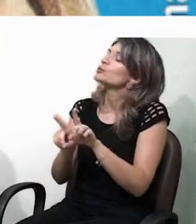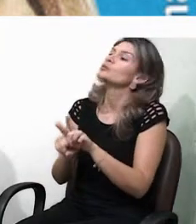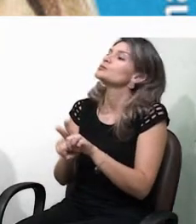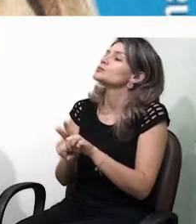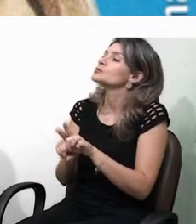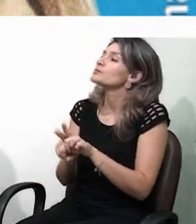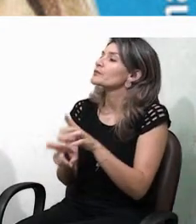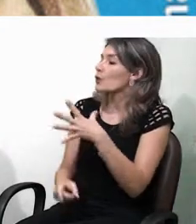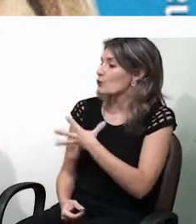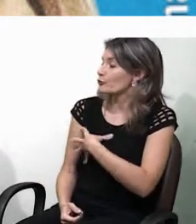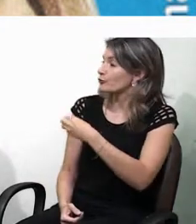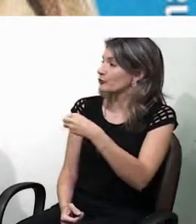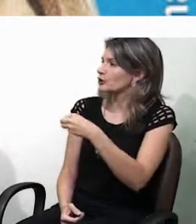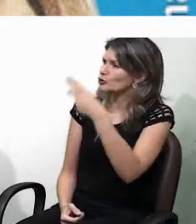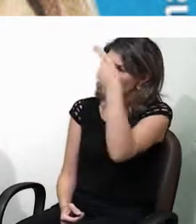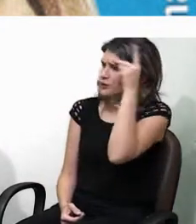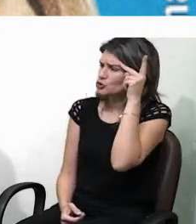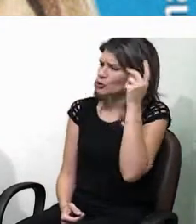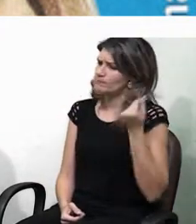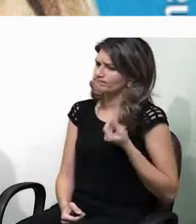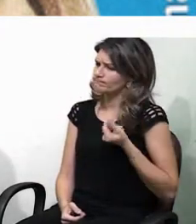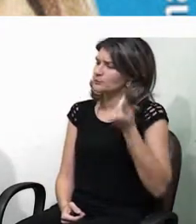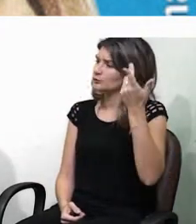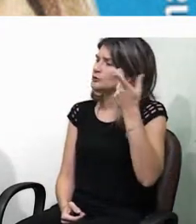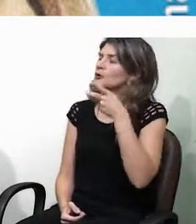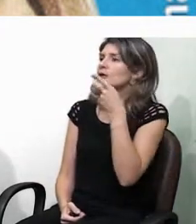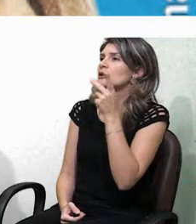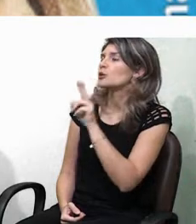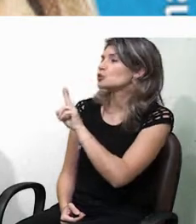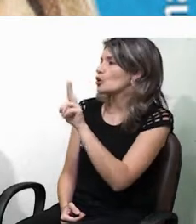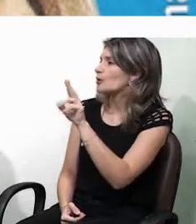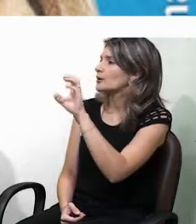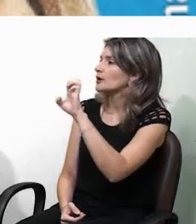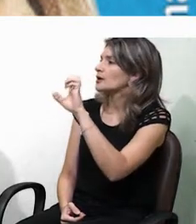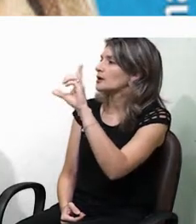um filho de nobre, né, chamado Eduardo Rouet,